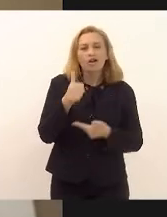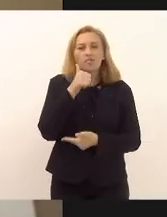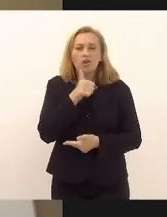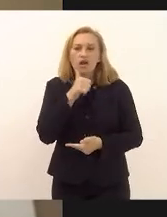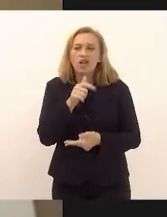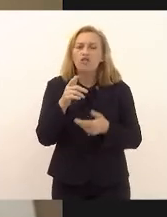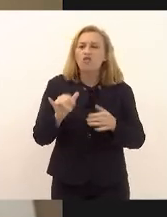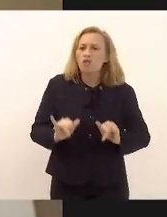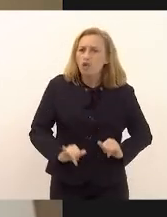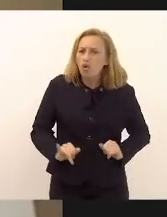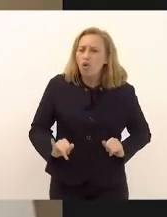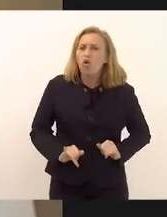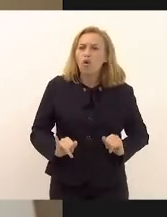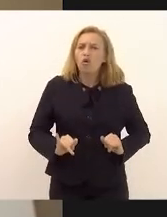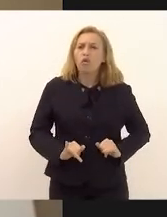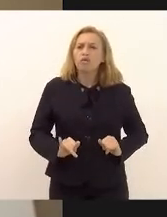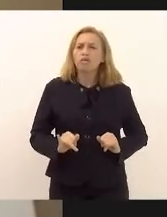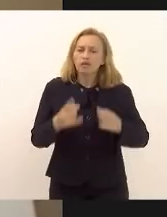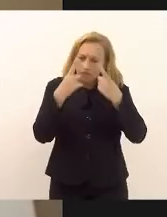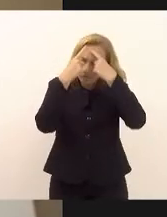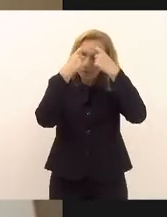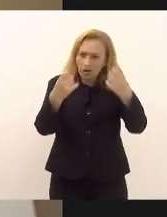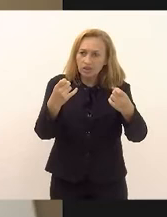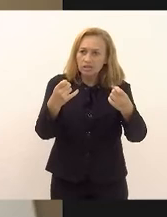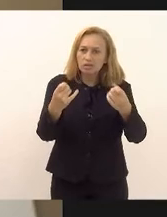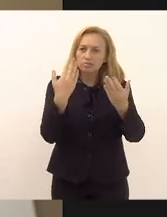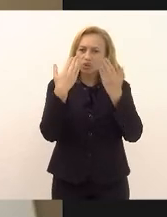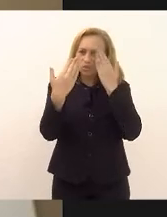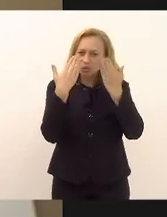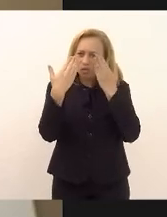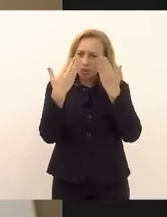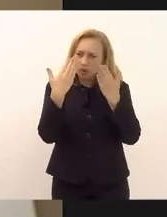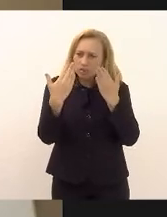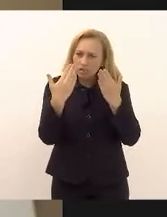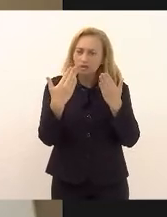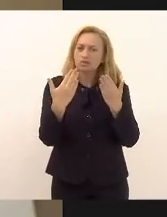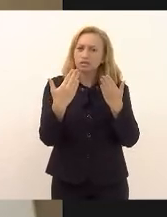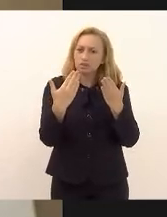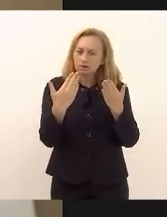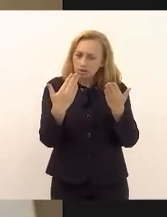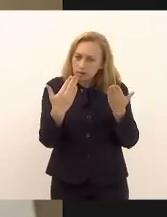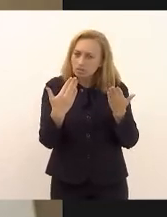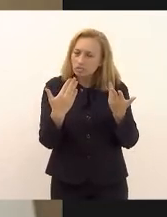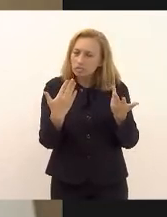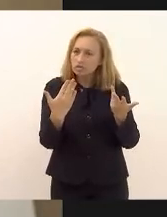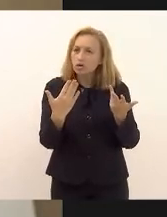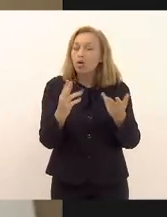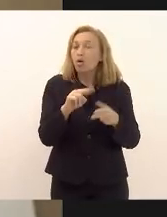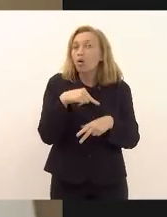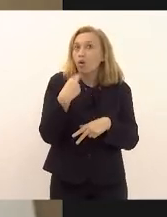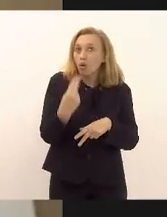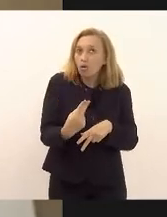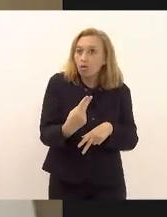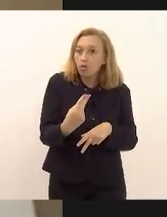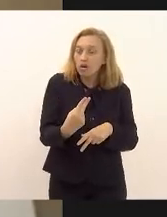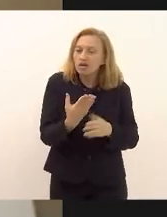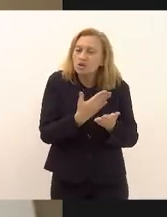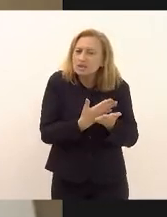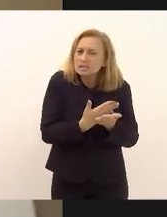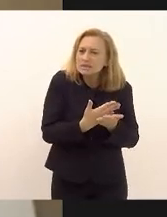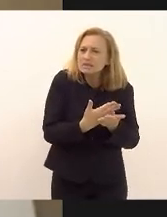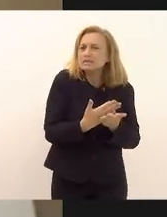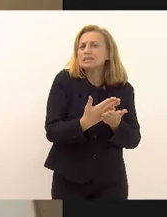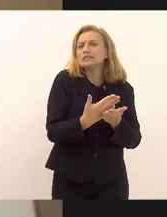sofrem violência psicológica, na sua maioria as violências são psicológicas ou elas começam